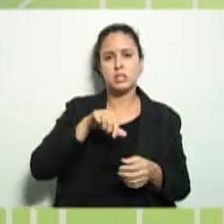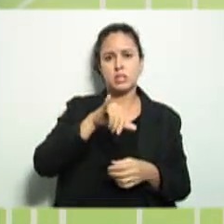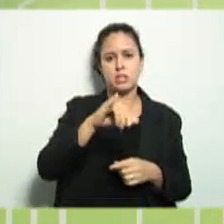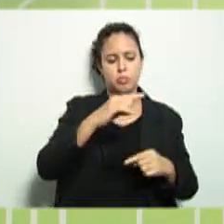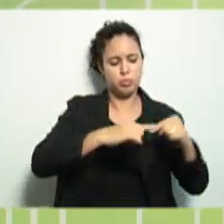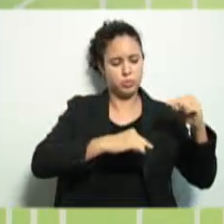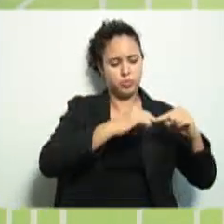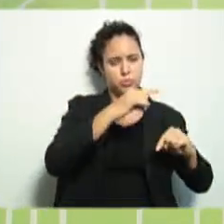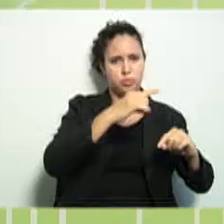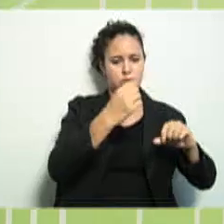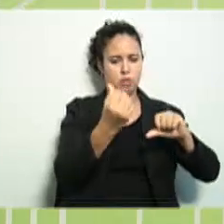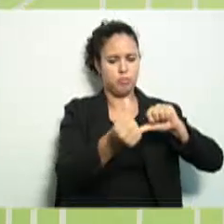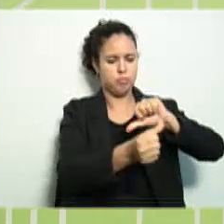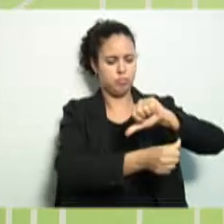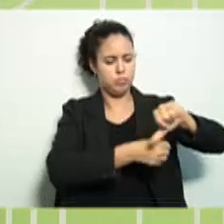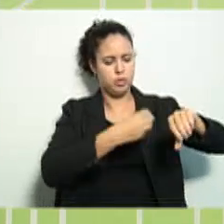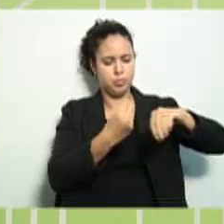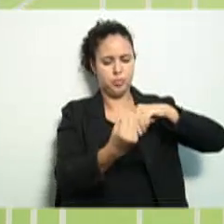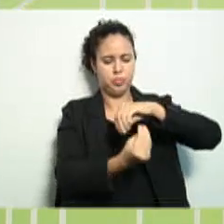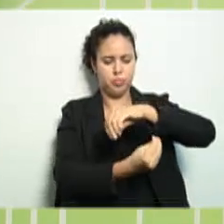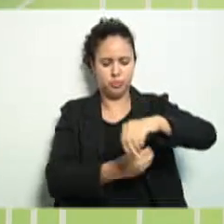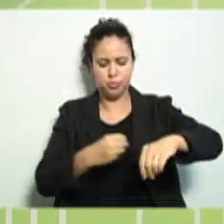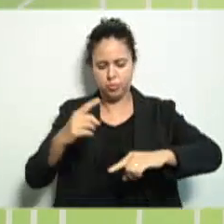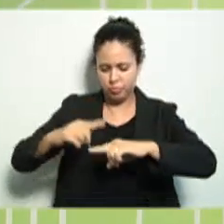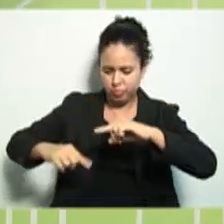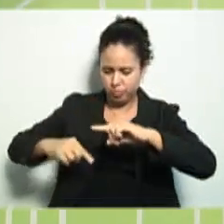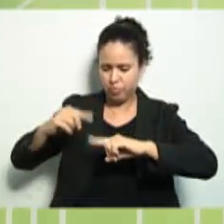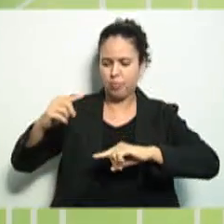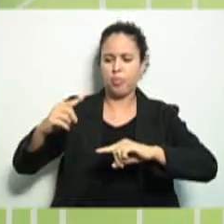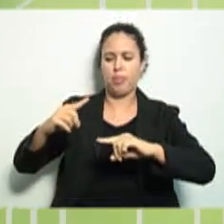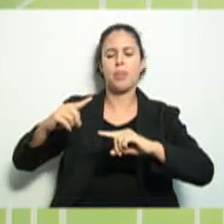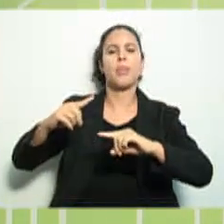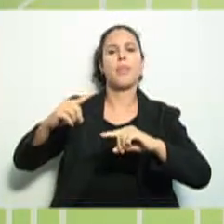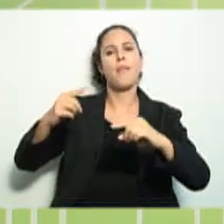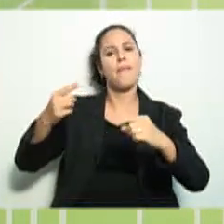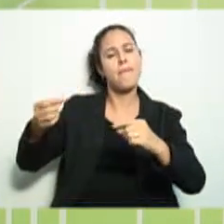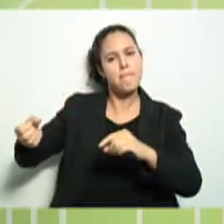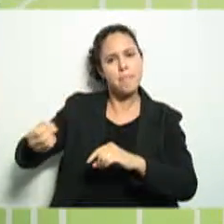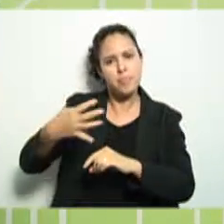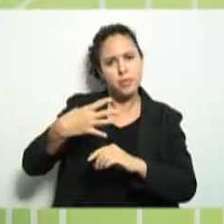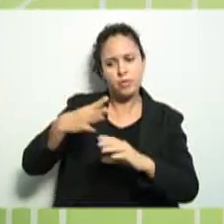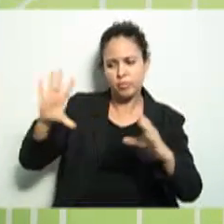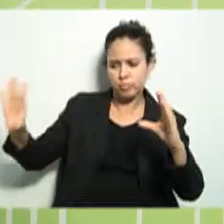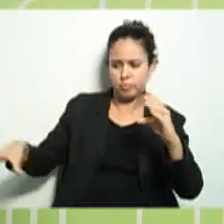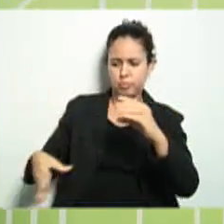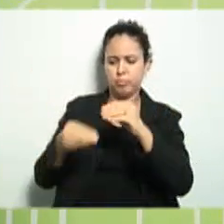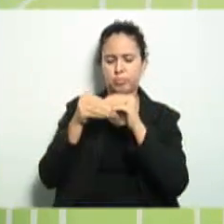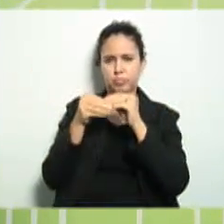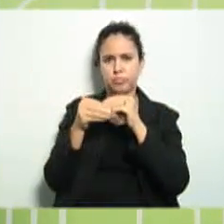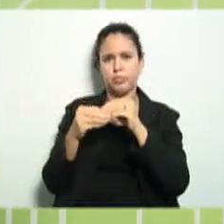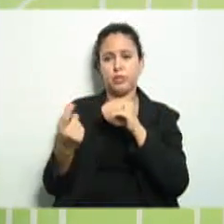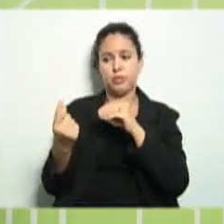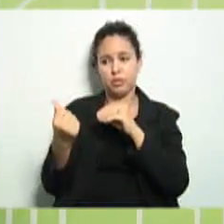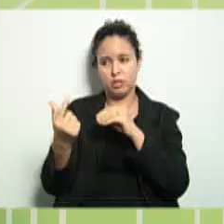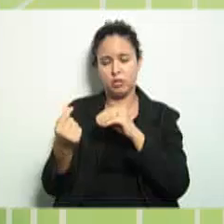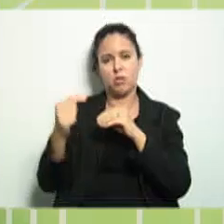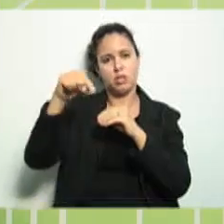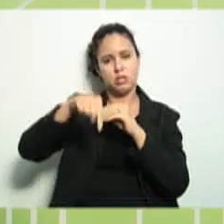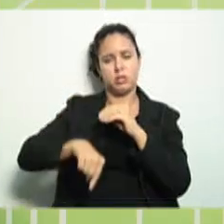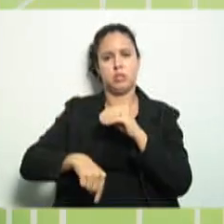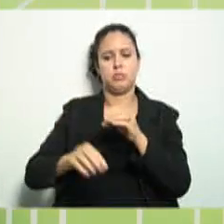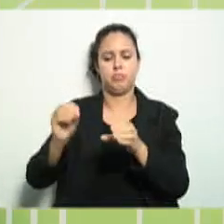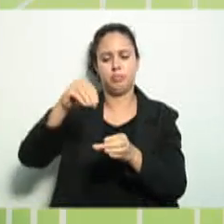produto é transformado aqui dentro do estado, o valor agregado nele fica aqui e não é gerado em